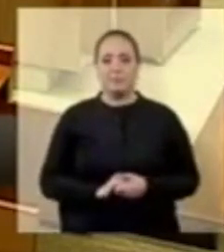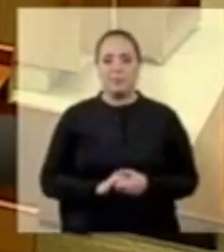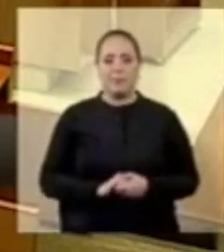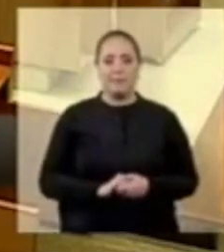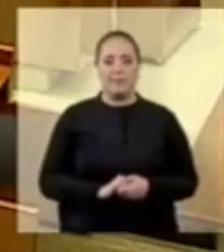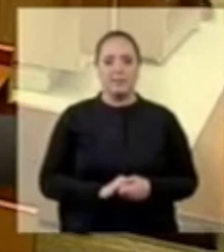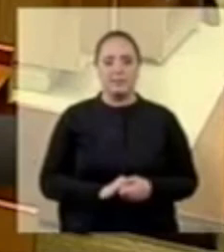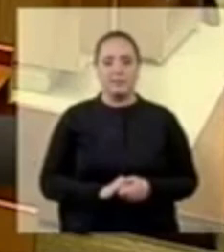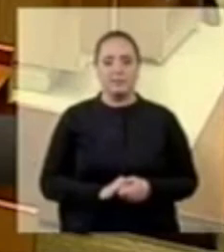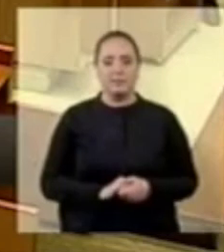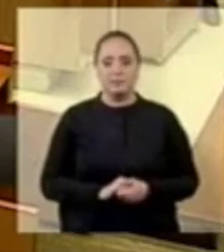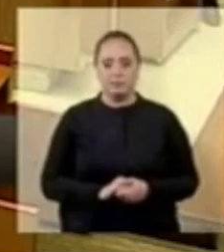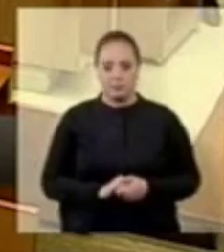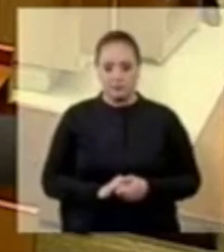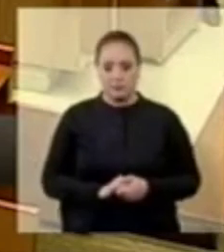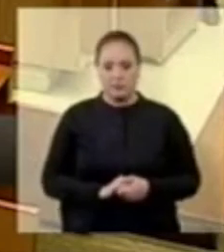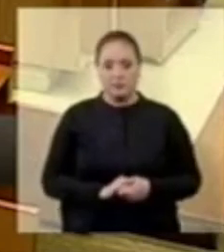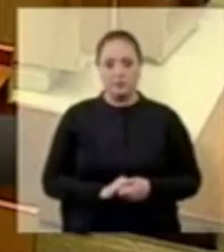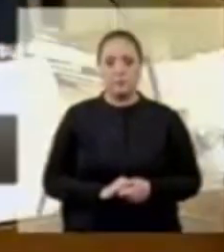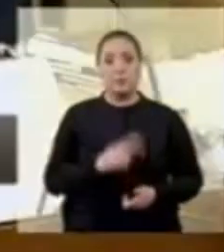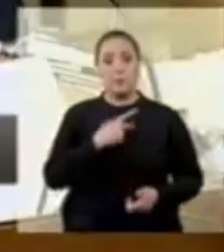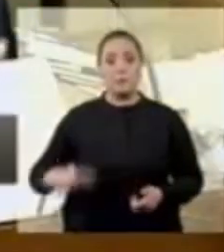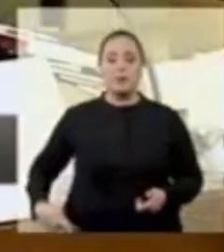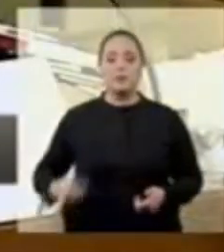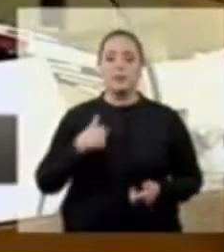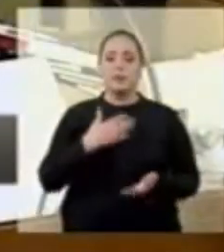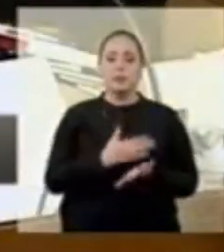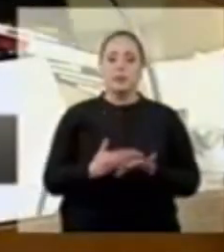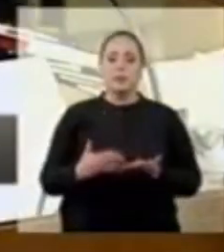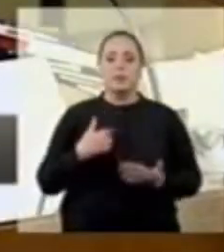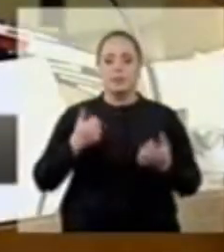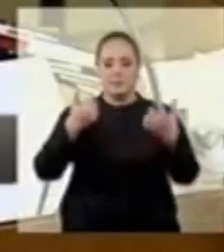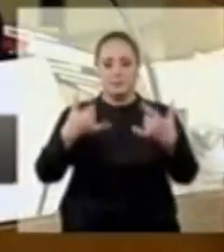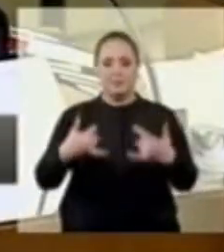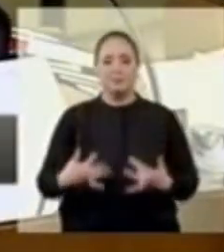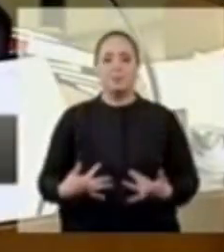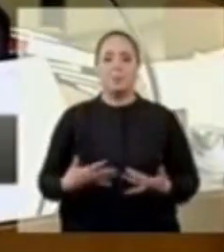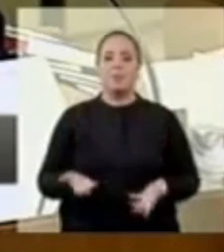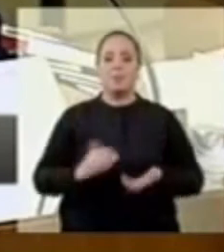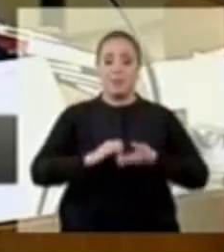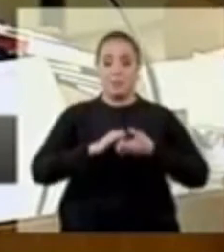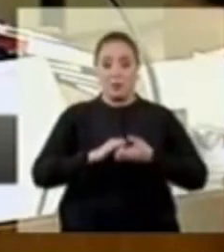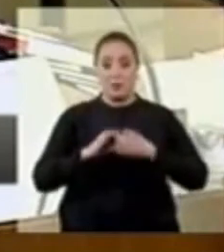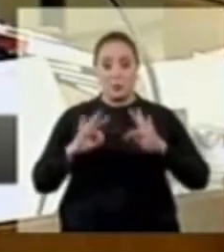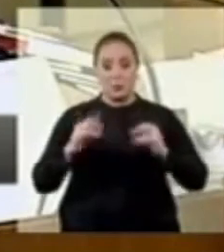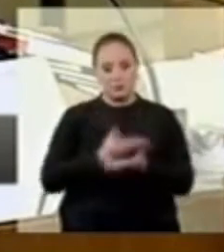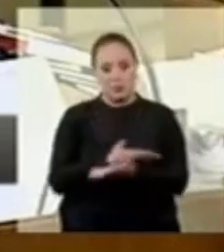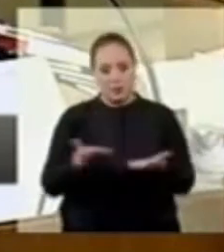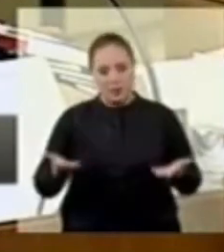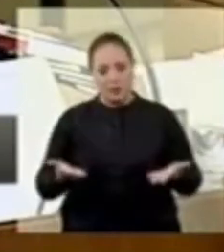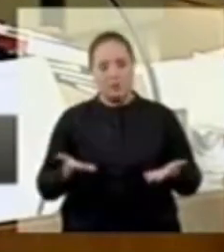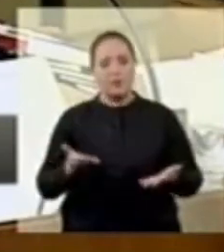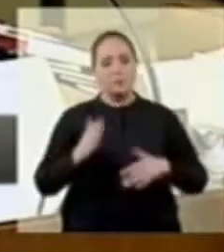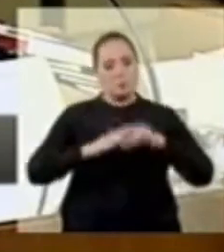do presidente eu começo a minha manifestação cumprimentando todos os eminentes advogados